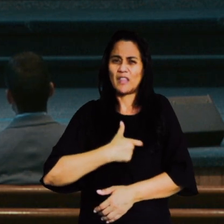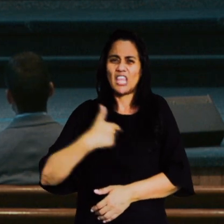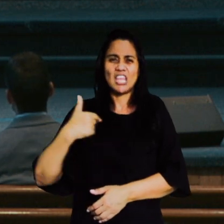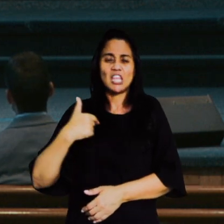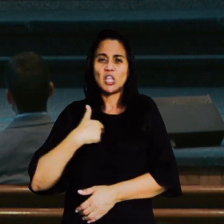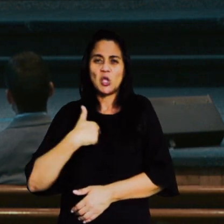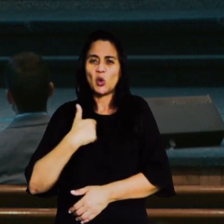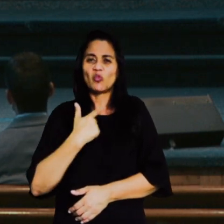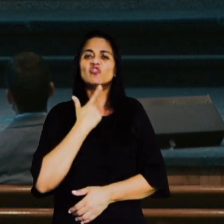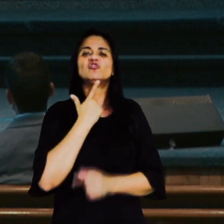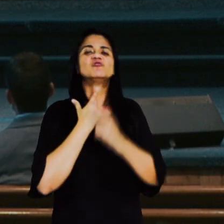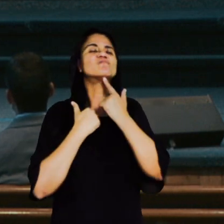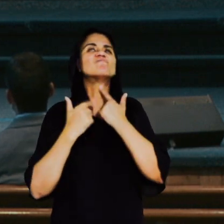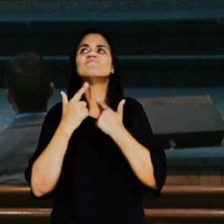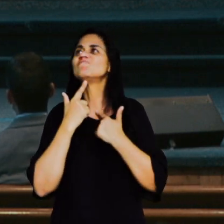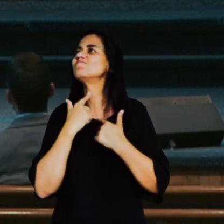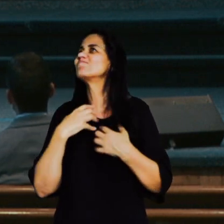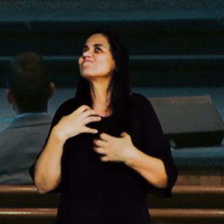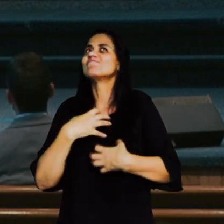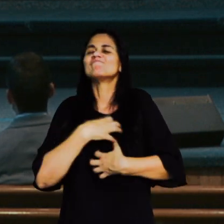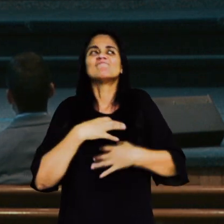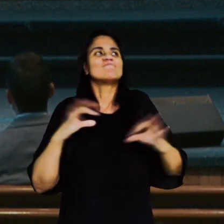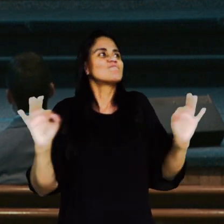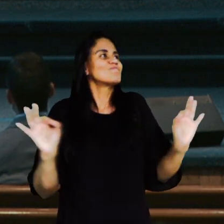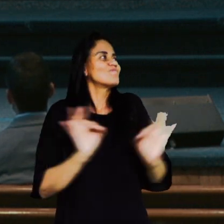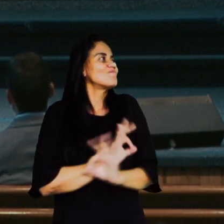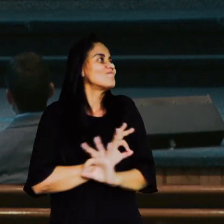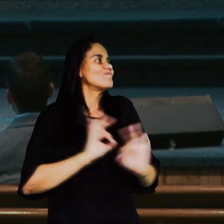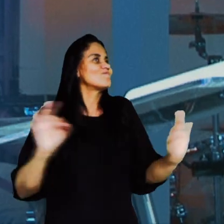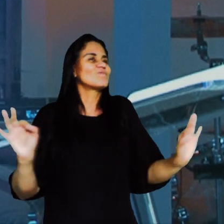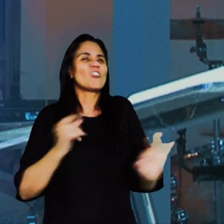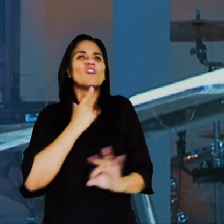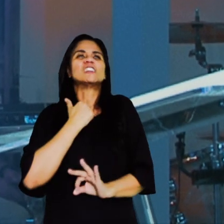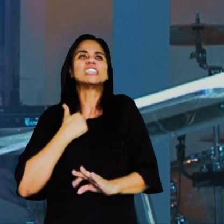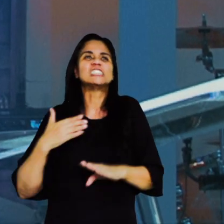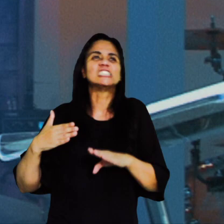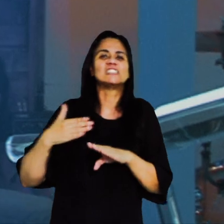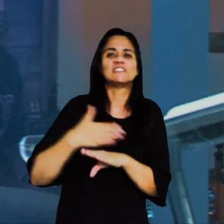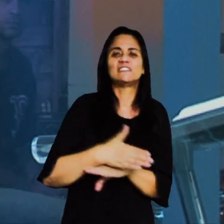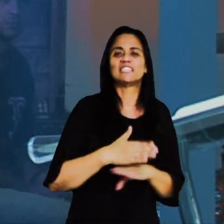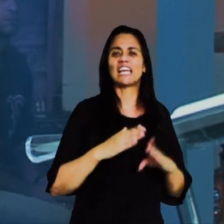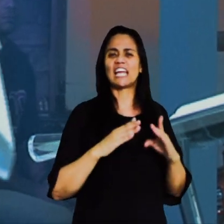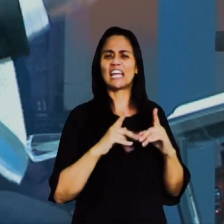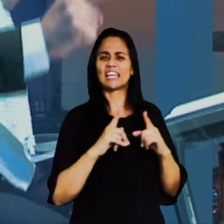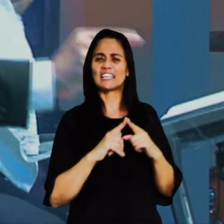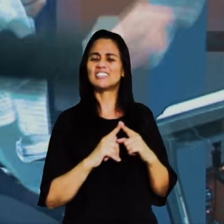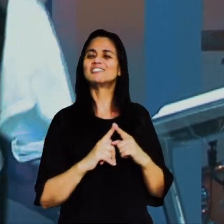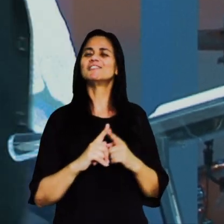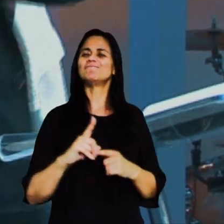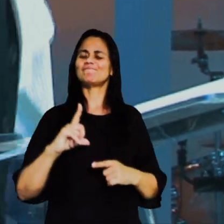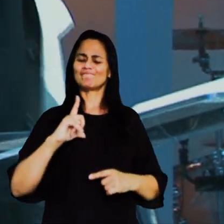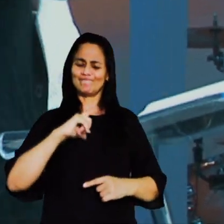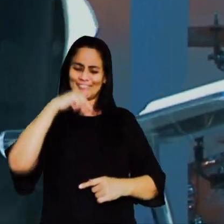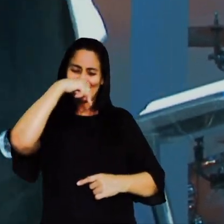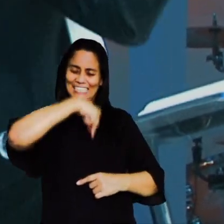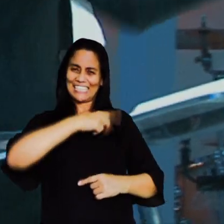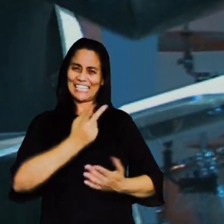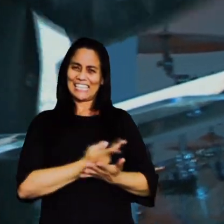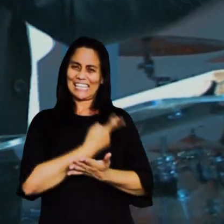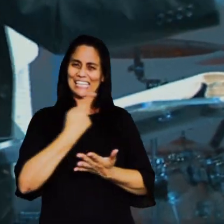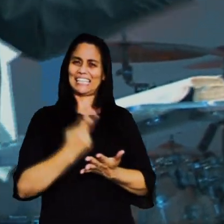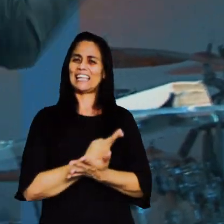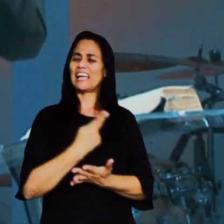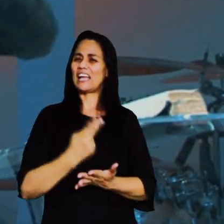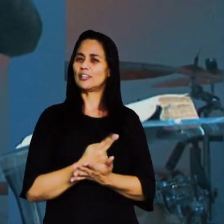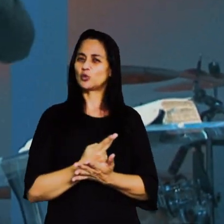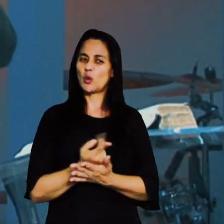atraído para estar na igreja, algo está de errado, e não é com a